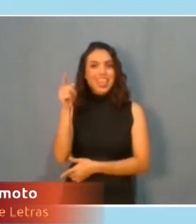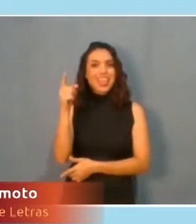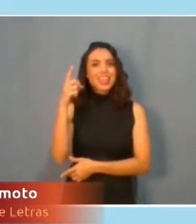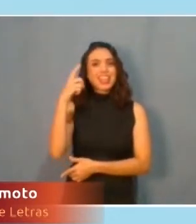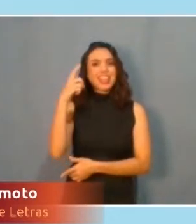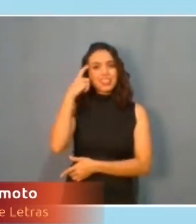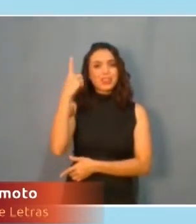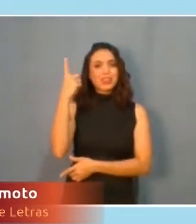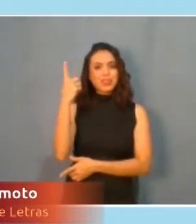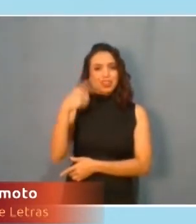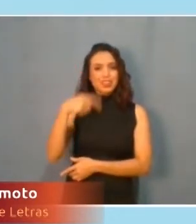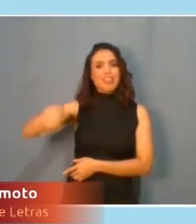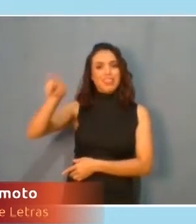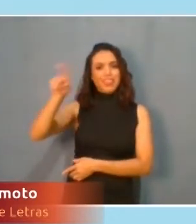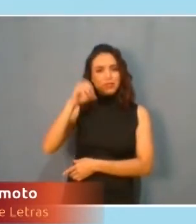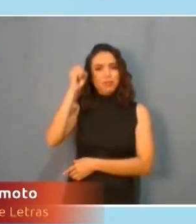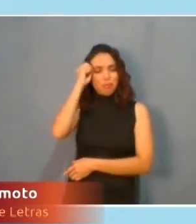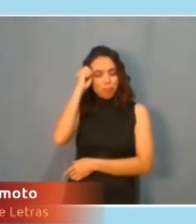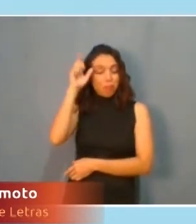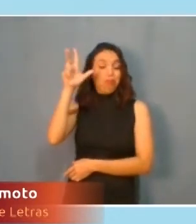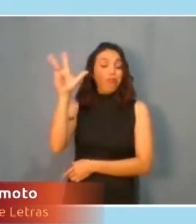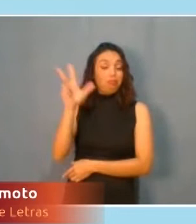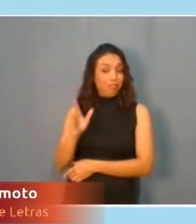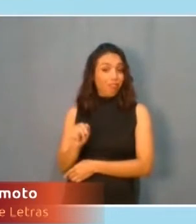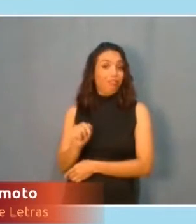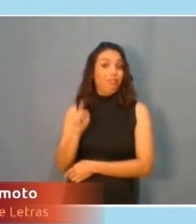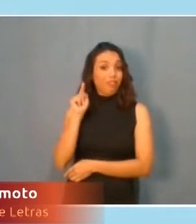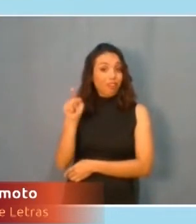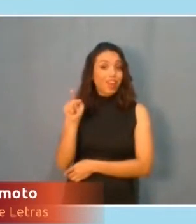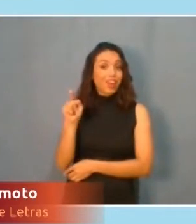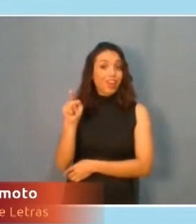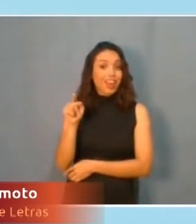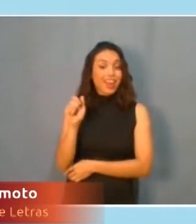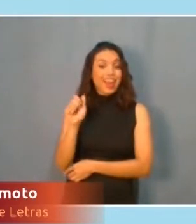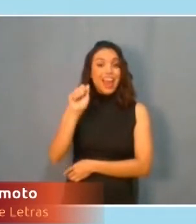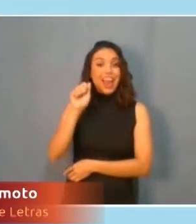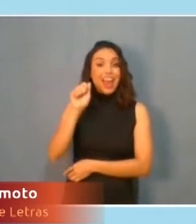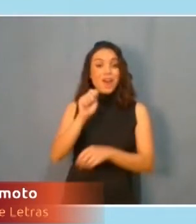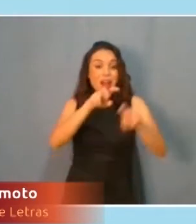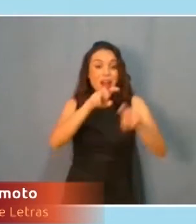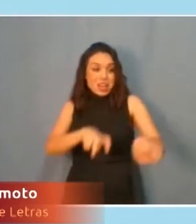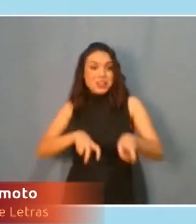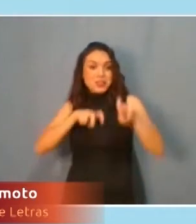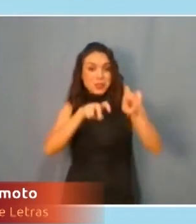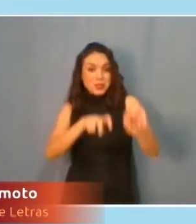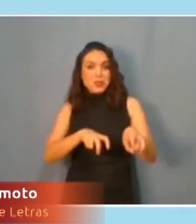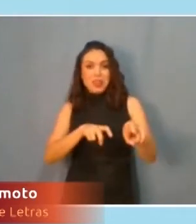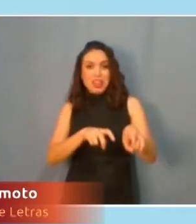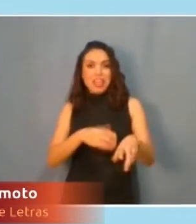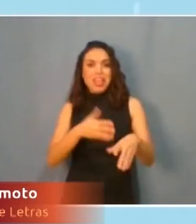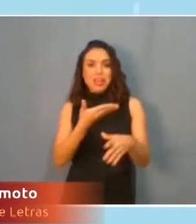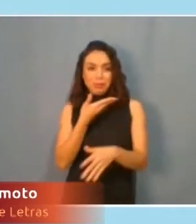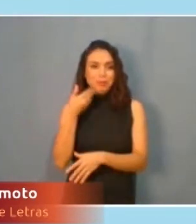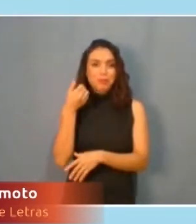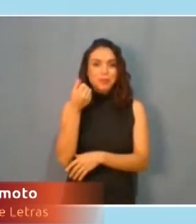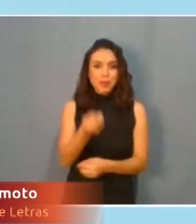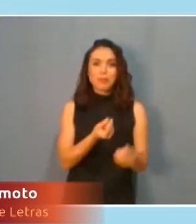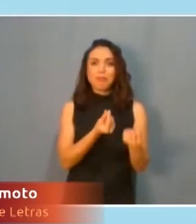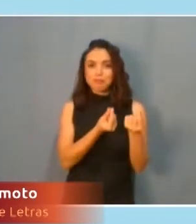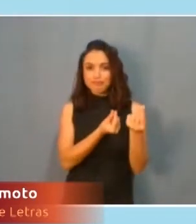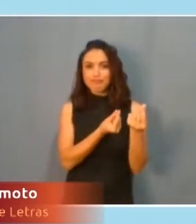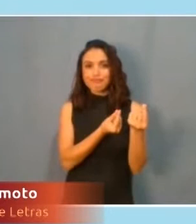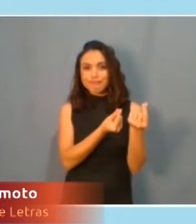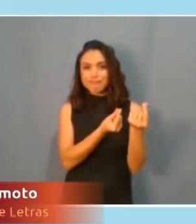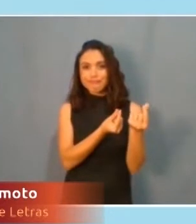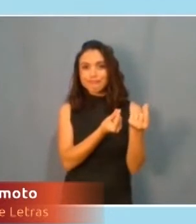nós. E, logicamente, o agronegócio é excelente para a balança comercial, mas não é excelente para